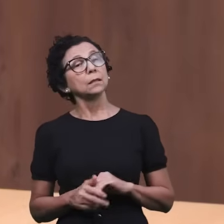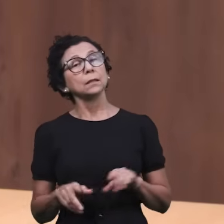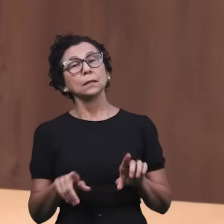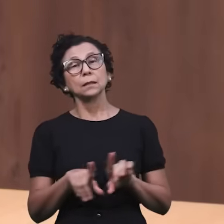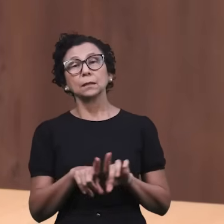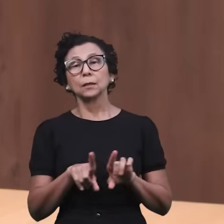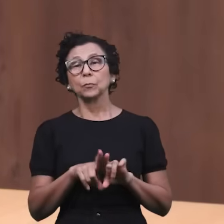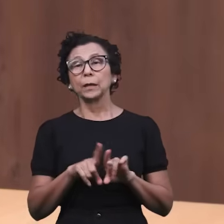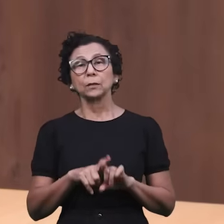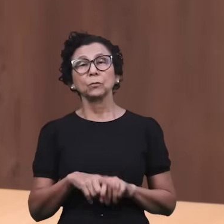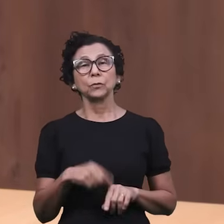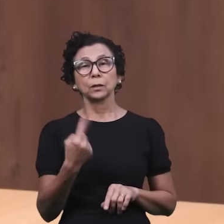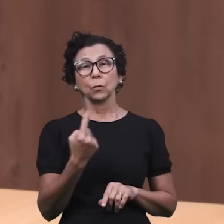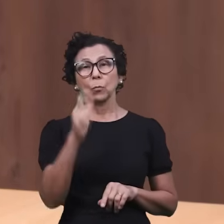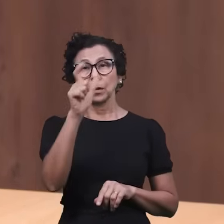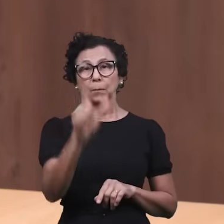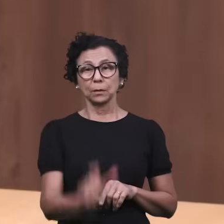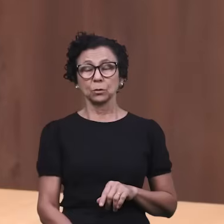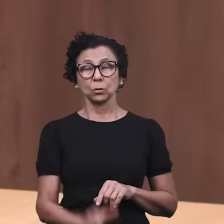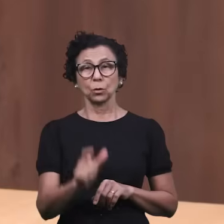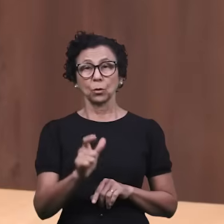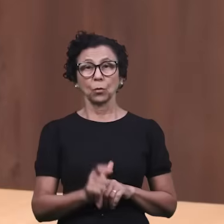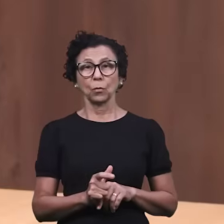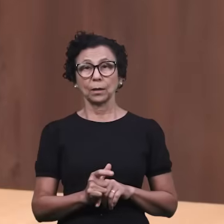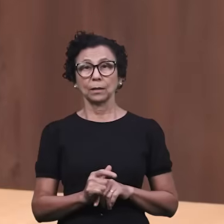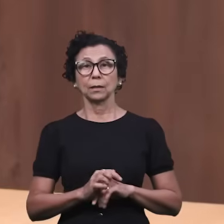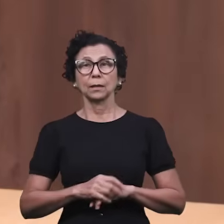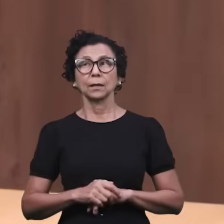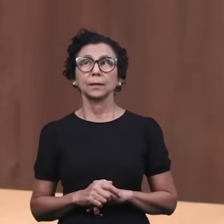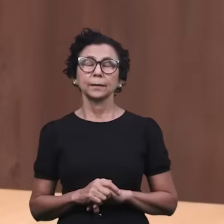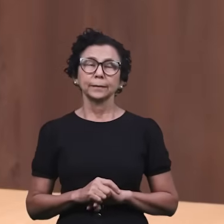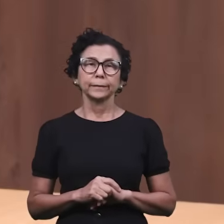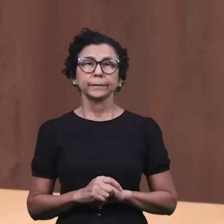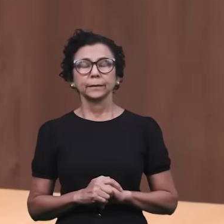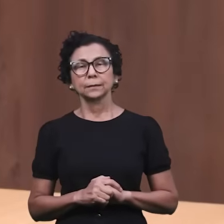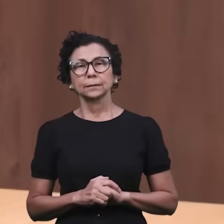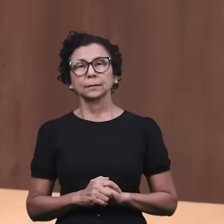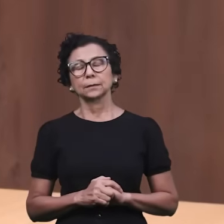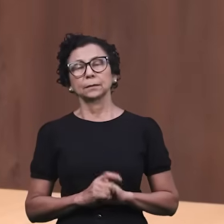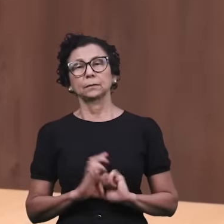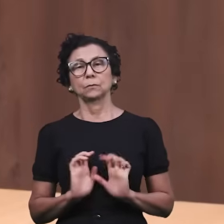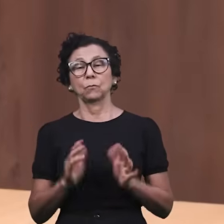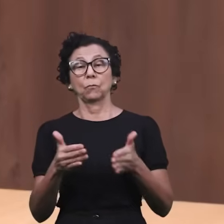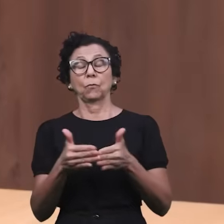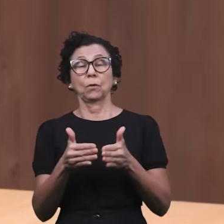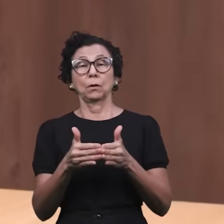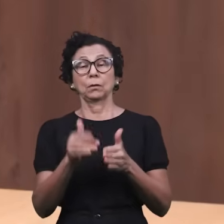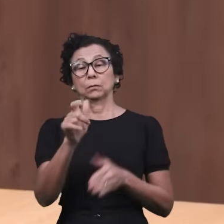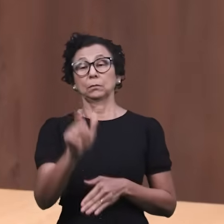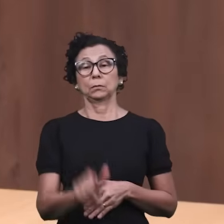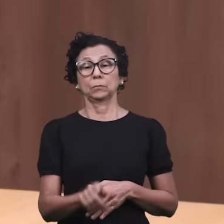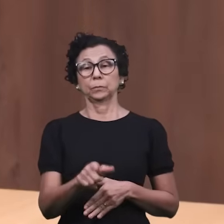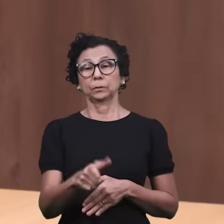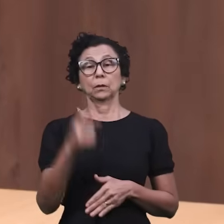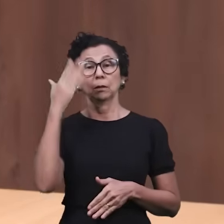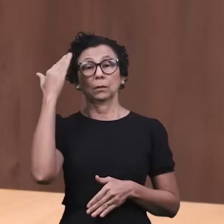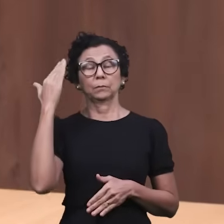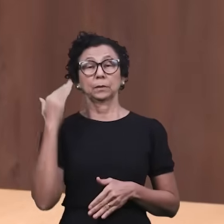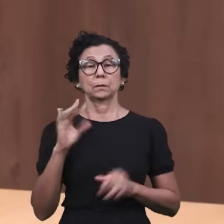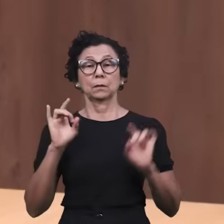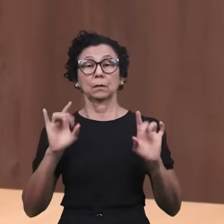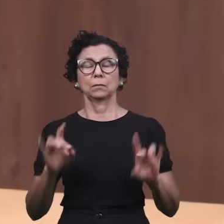ênfase a alguém em especial, mas mostrando aquilo que nós vamos falar em outros programas, claro, daqui para frente, sobre